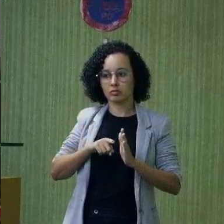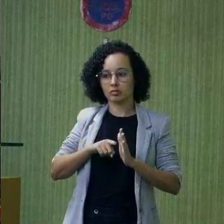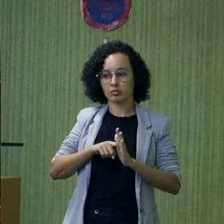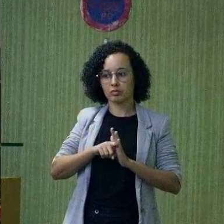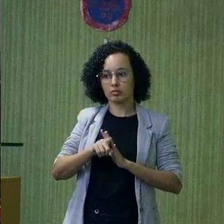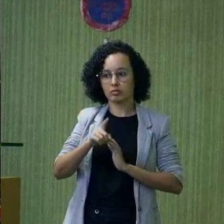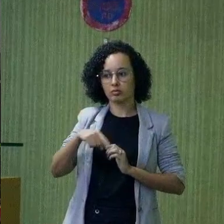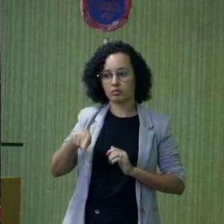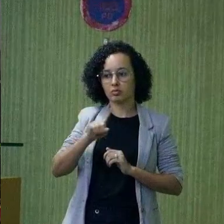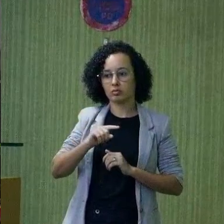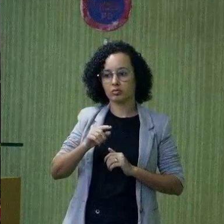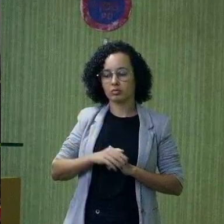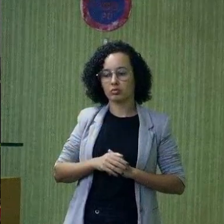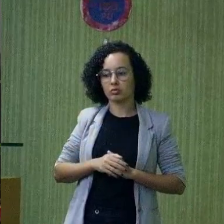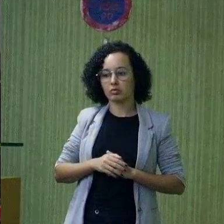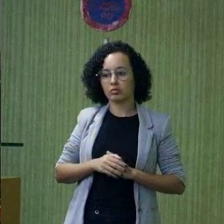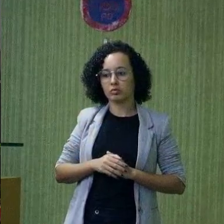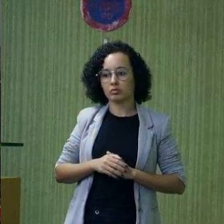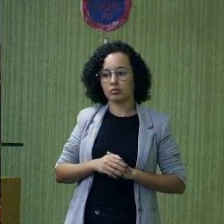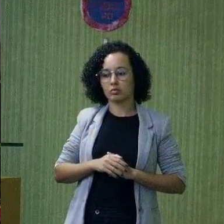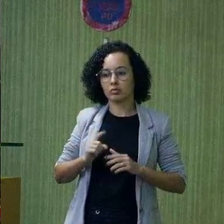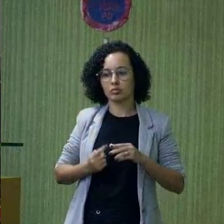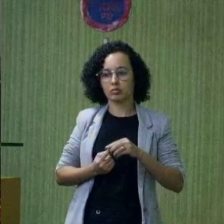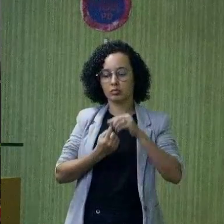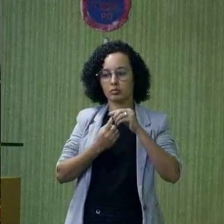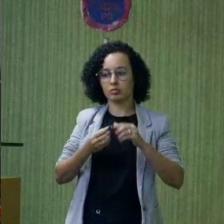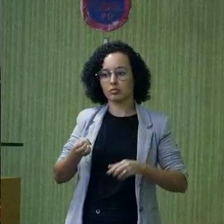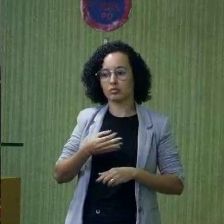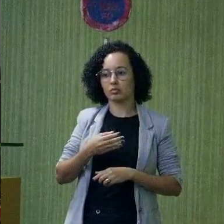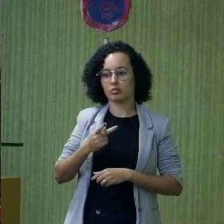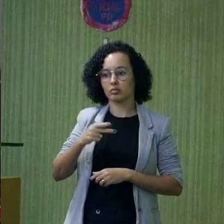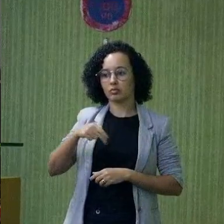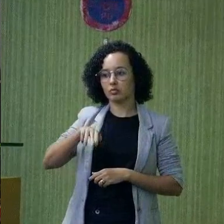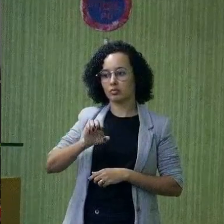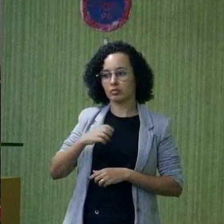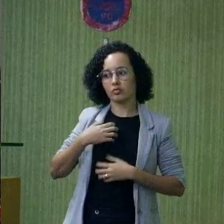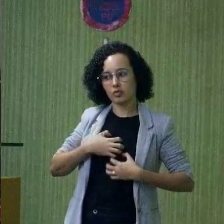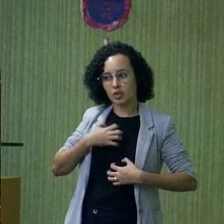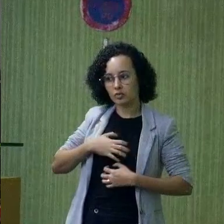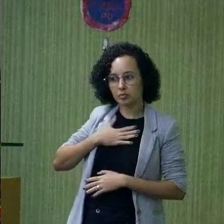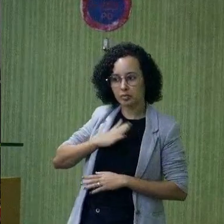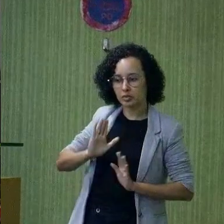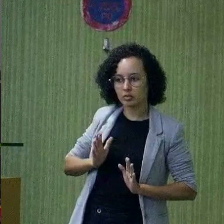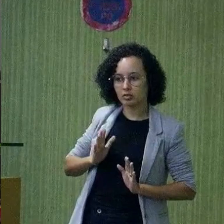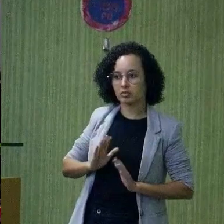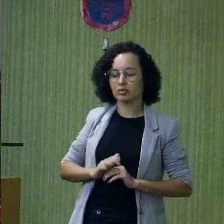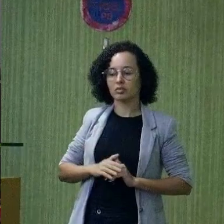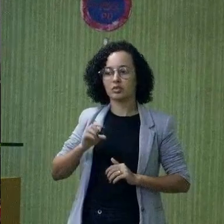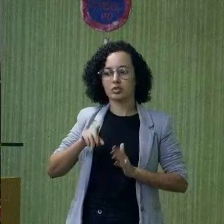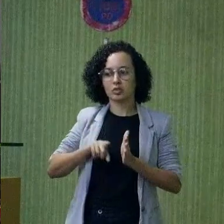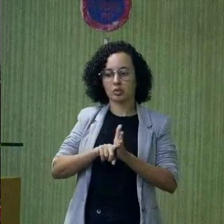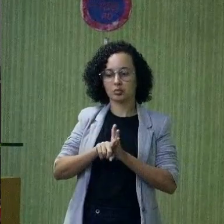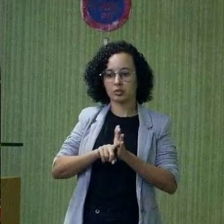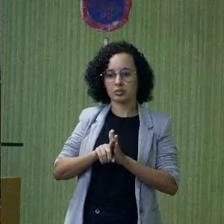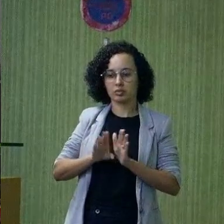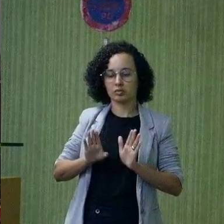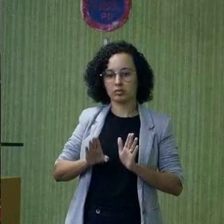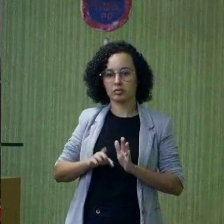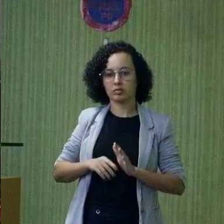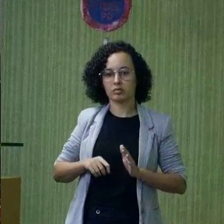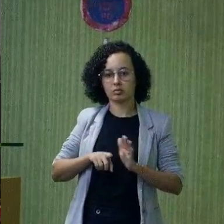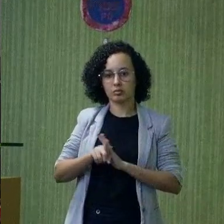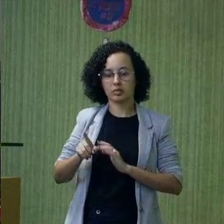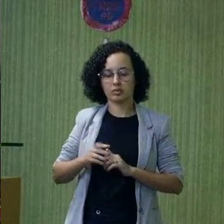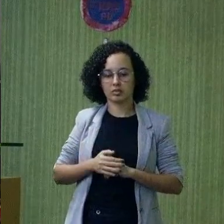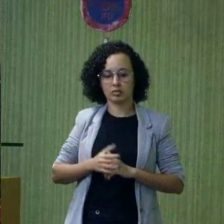é sobre as prioridades novo pne fiquem com raiva de mim não é só uma pesquisinha só para eu ver vocês participarem também vocês não